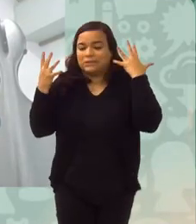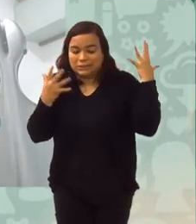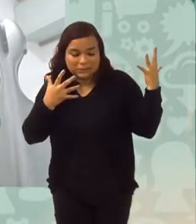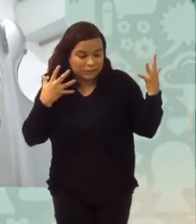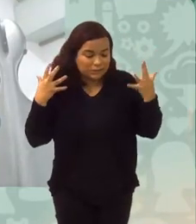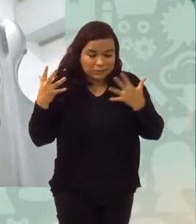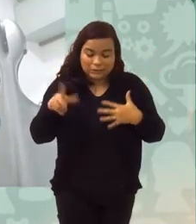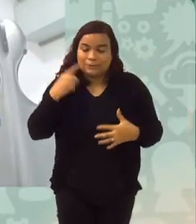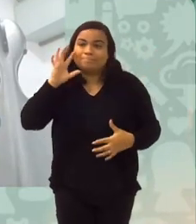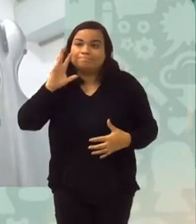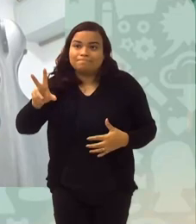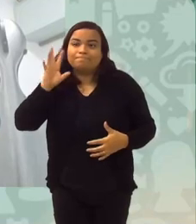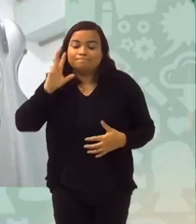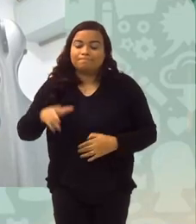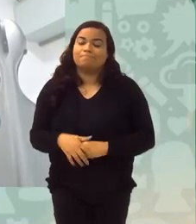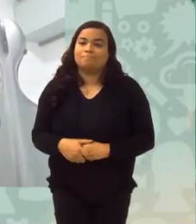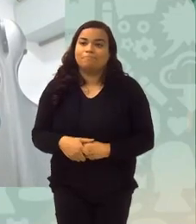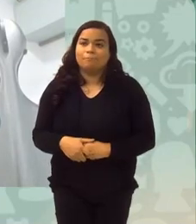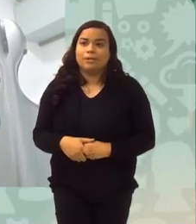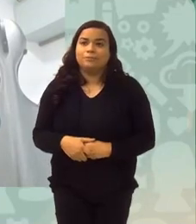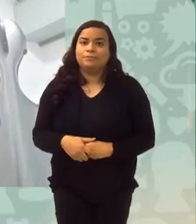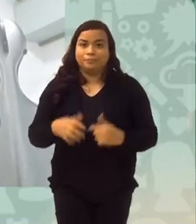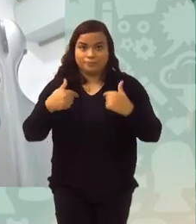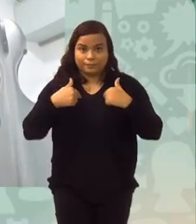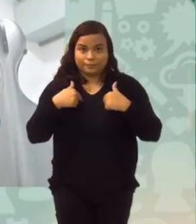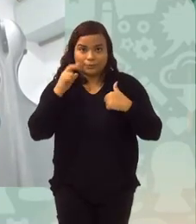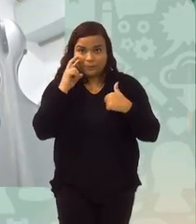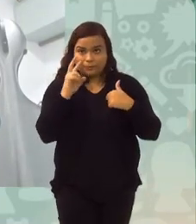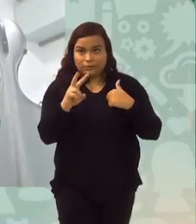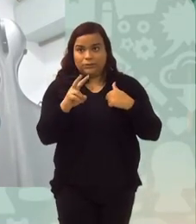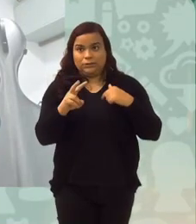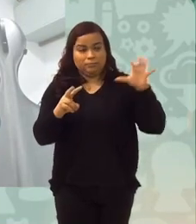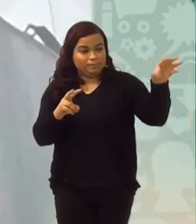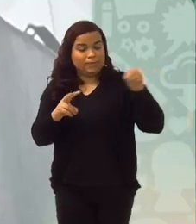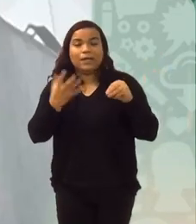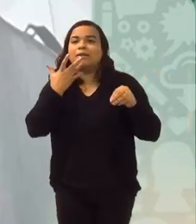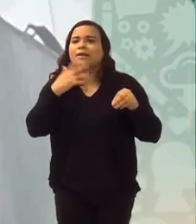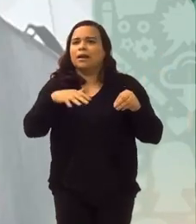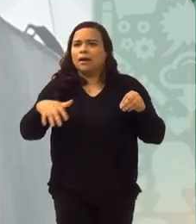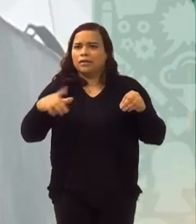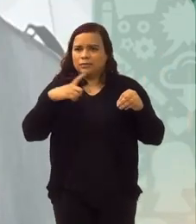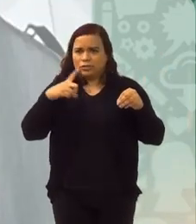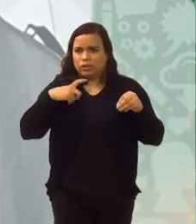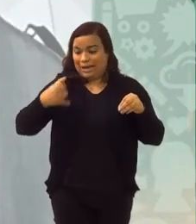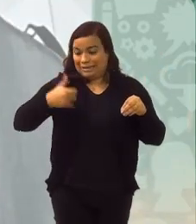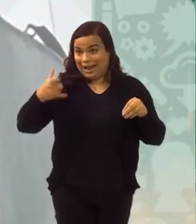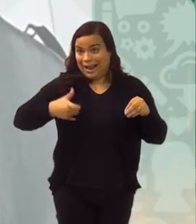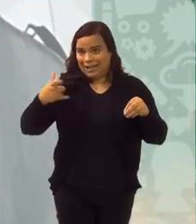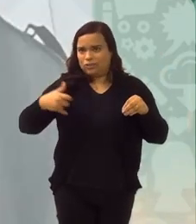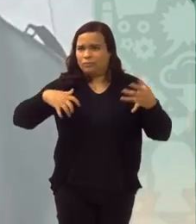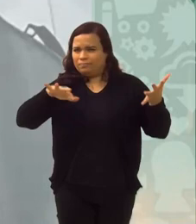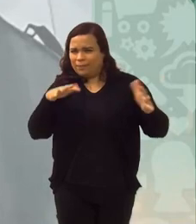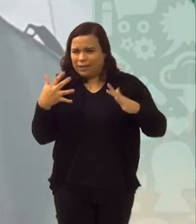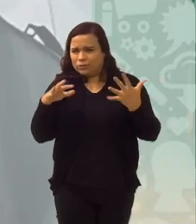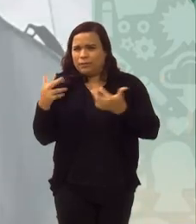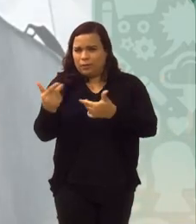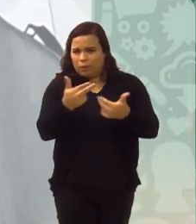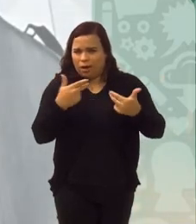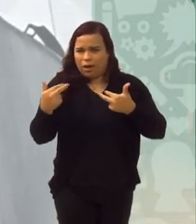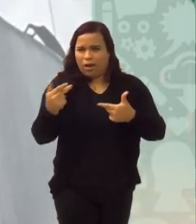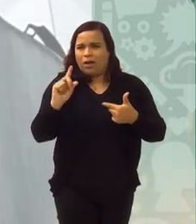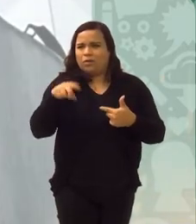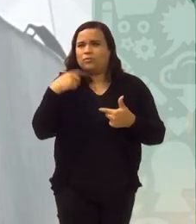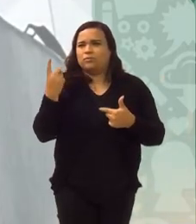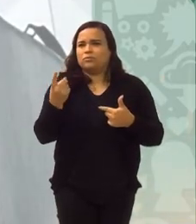crianças com transtornos, né, do neurodesenvolvimento. Então, eu peguei assim, crianças que tinham